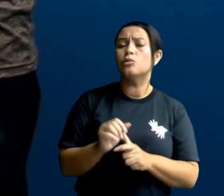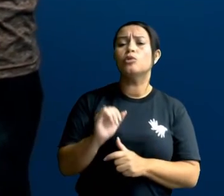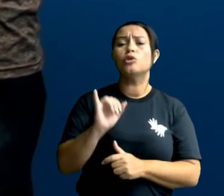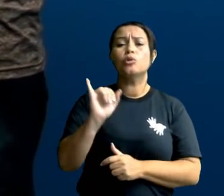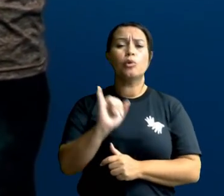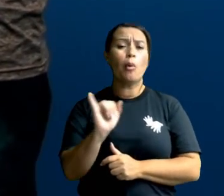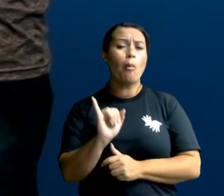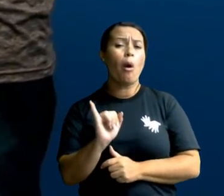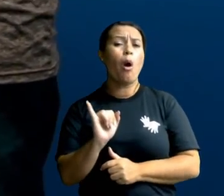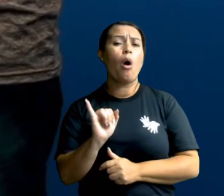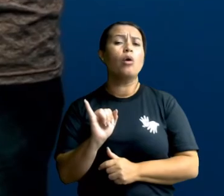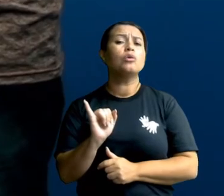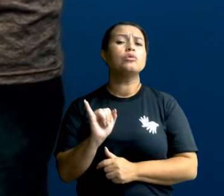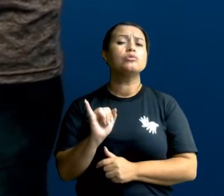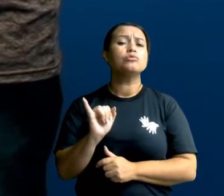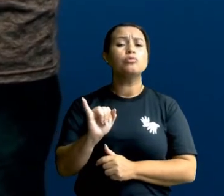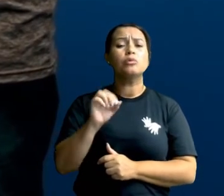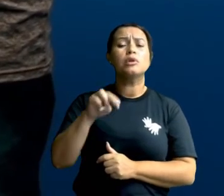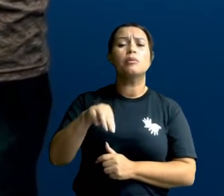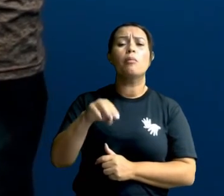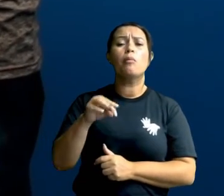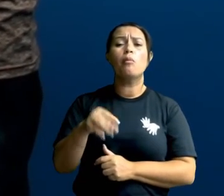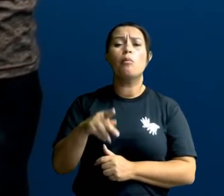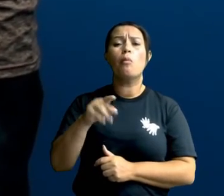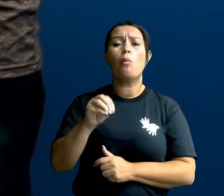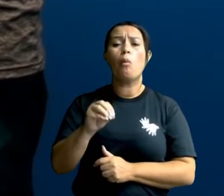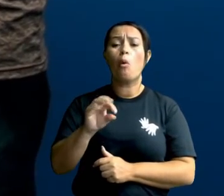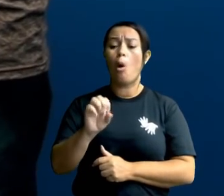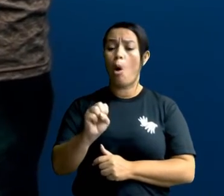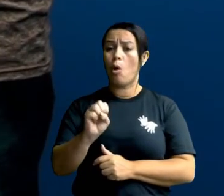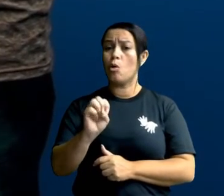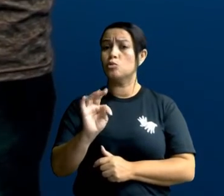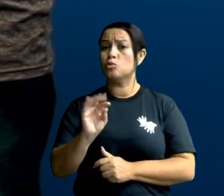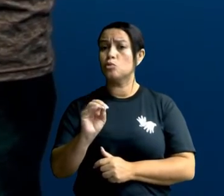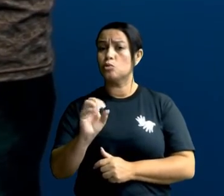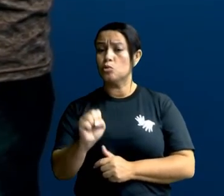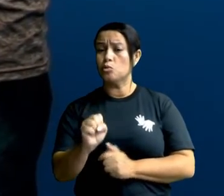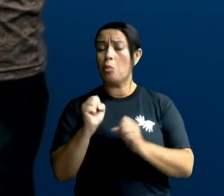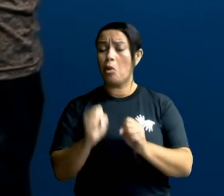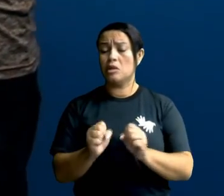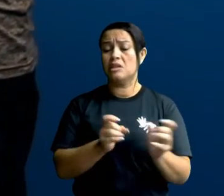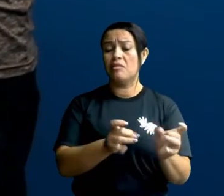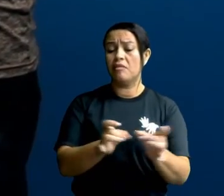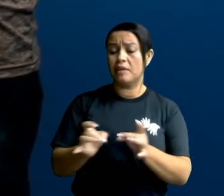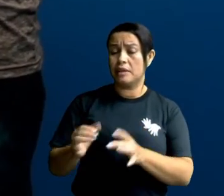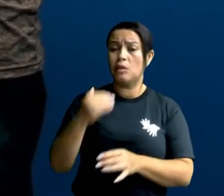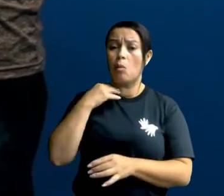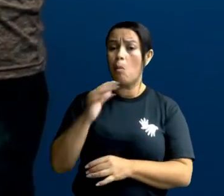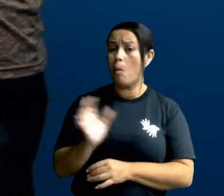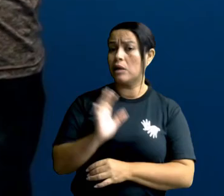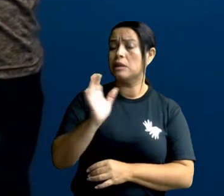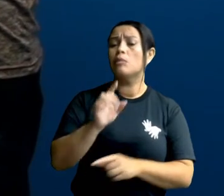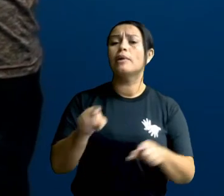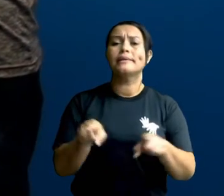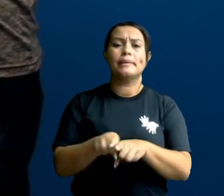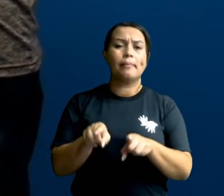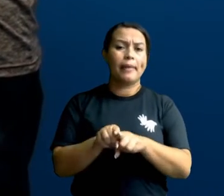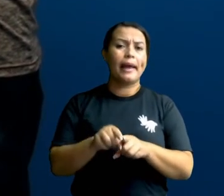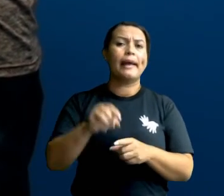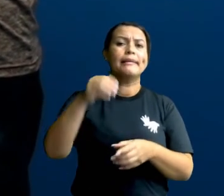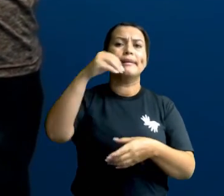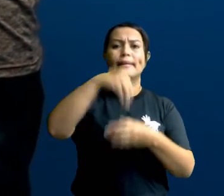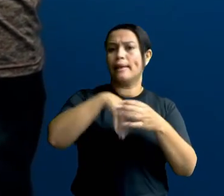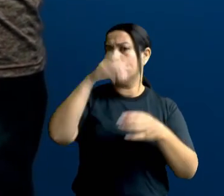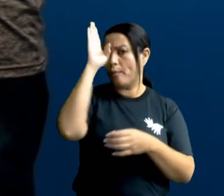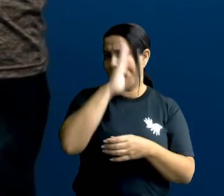imposto sobre a agroexportação para que esse produto de exportação seja vendido mais caro, mas ao mesmo tempo se cobra